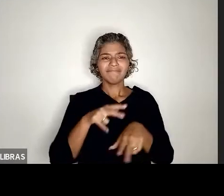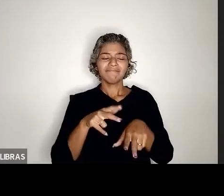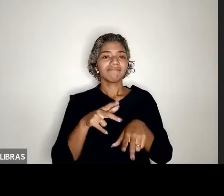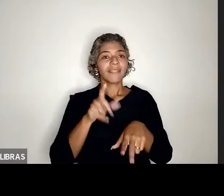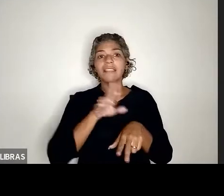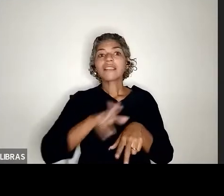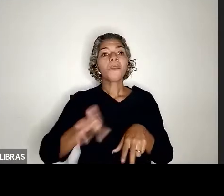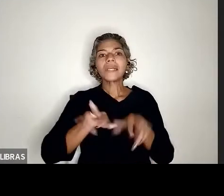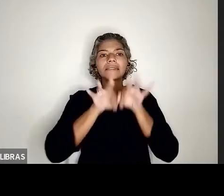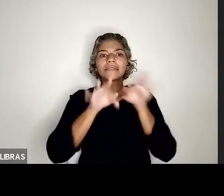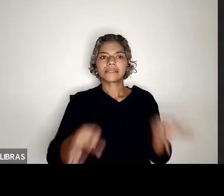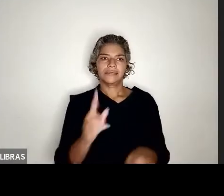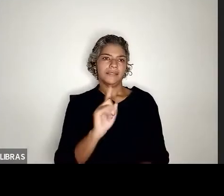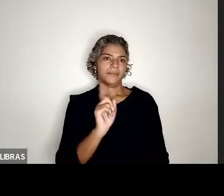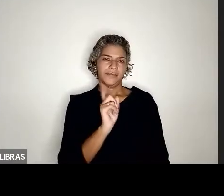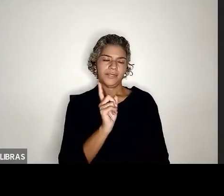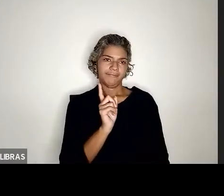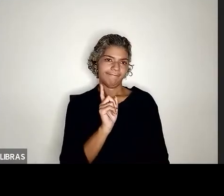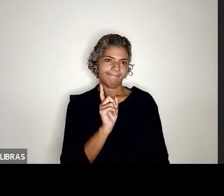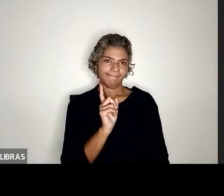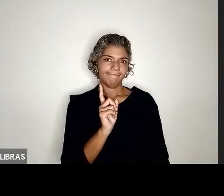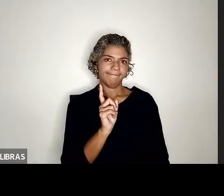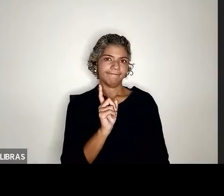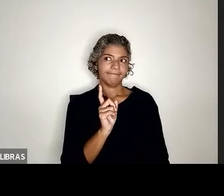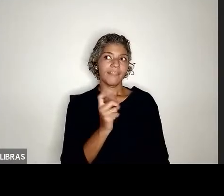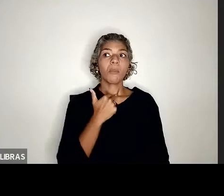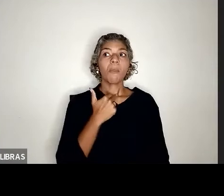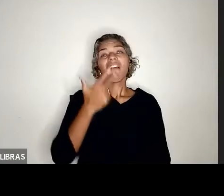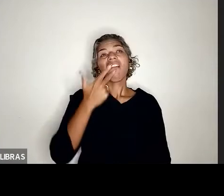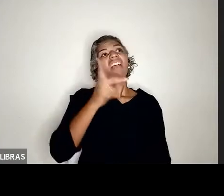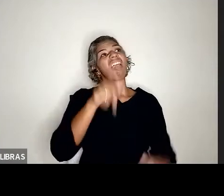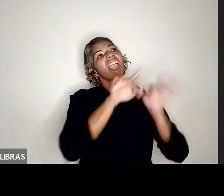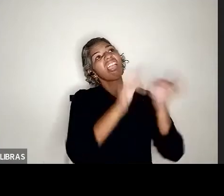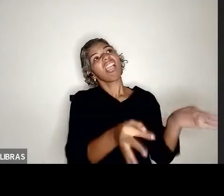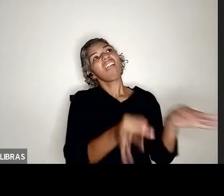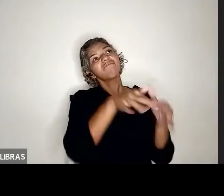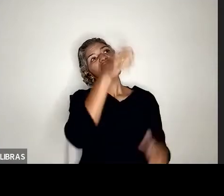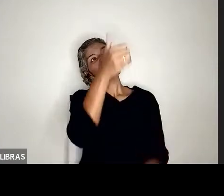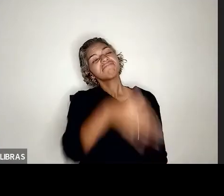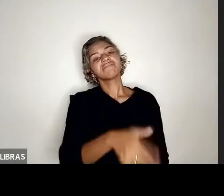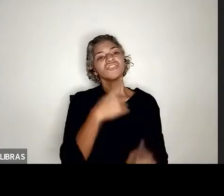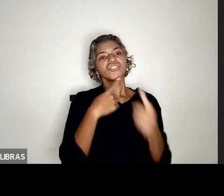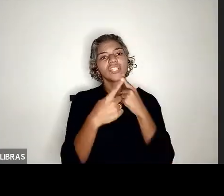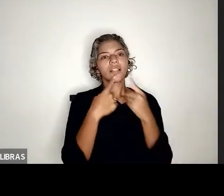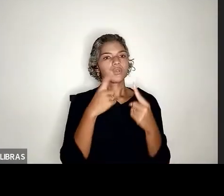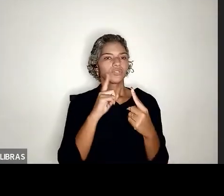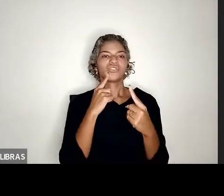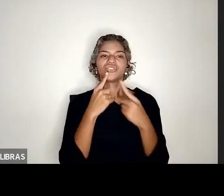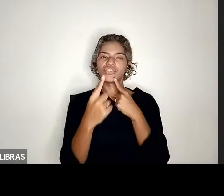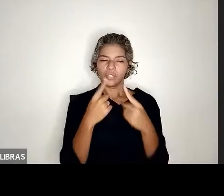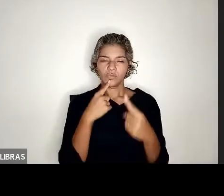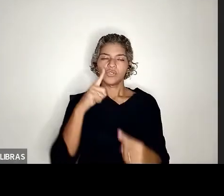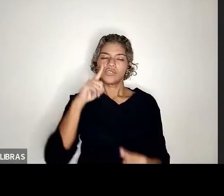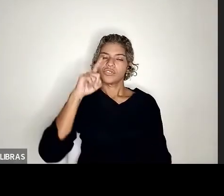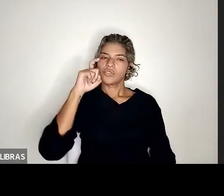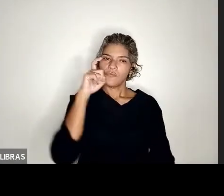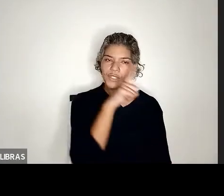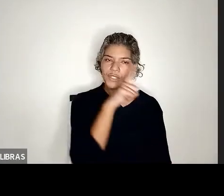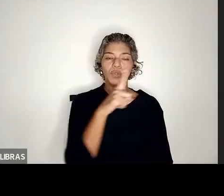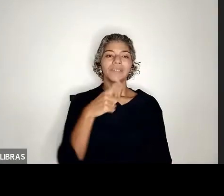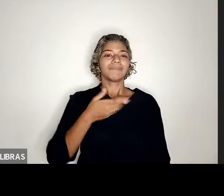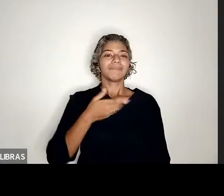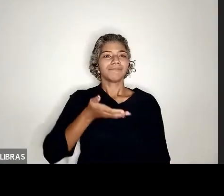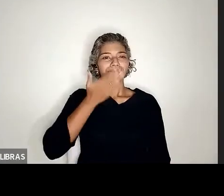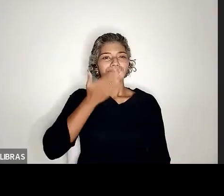a gente não pode simplificar um diálogo que é muito, muito difícil, porque também tem epistemologias distintas, tem forma de